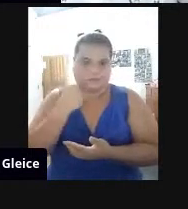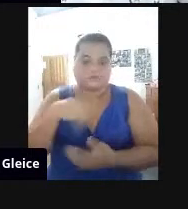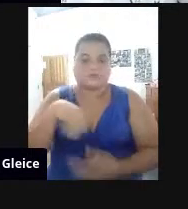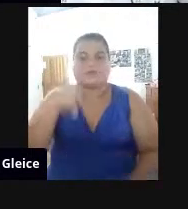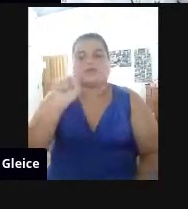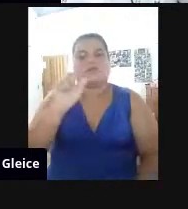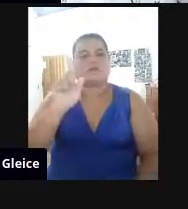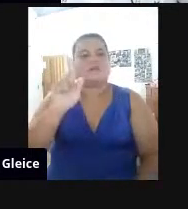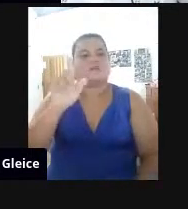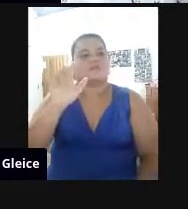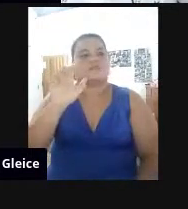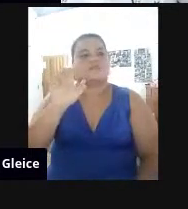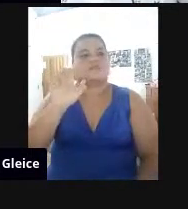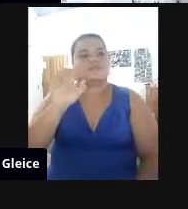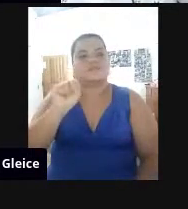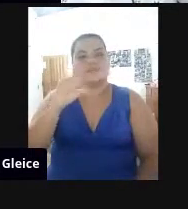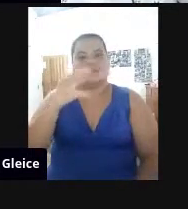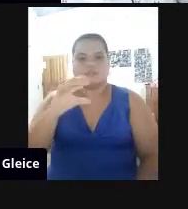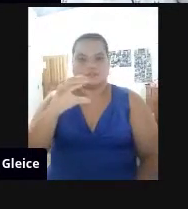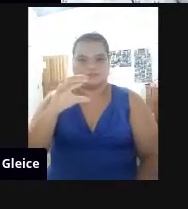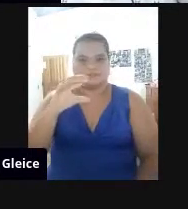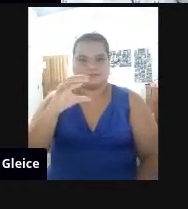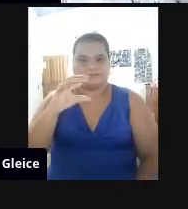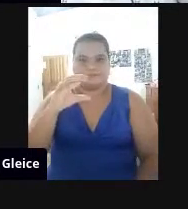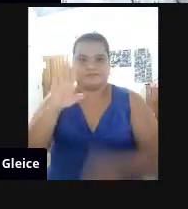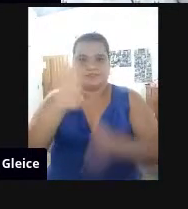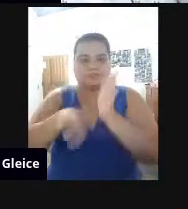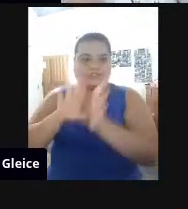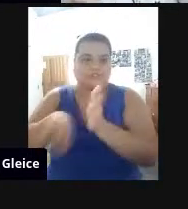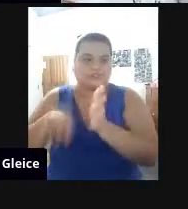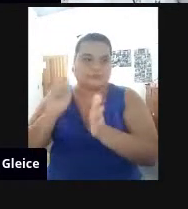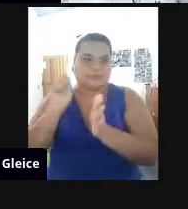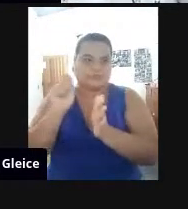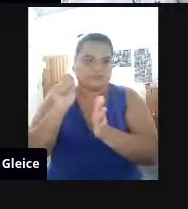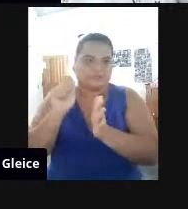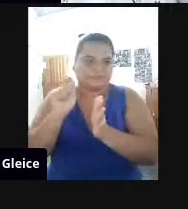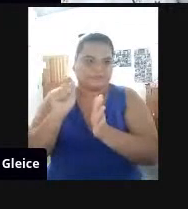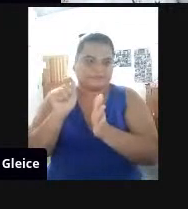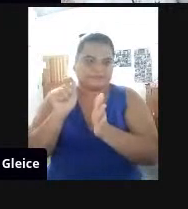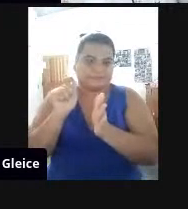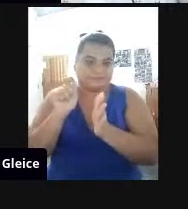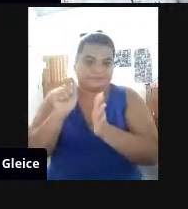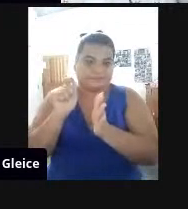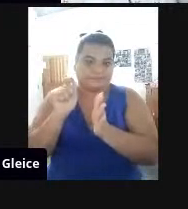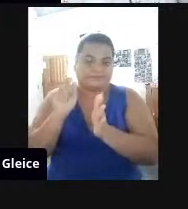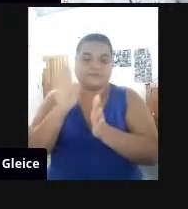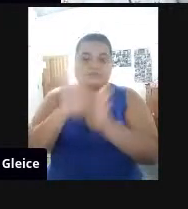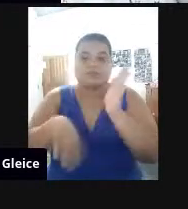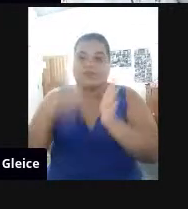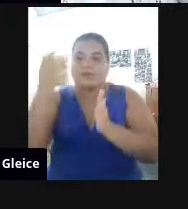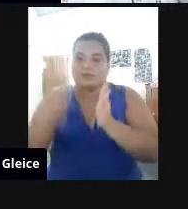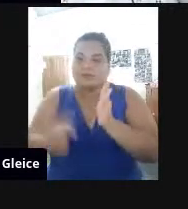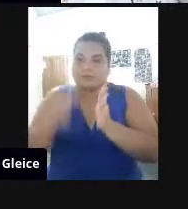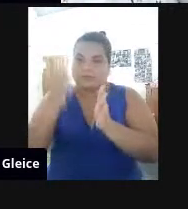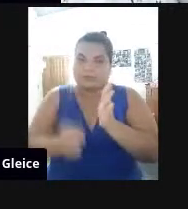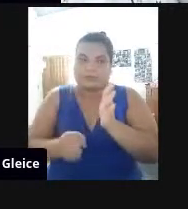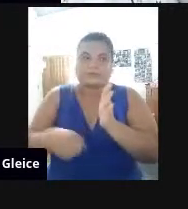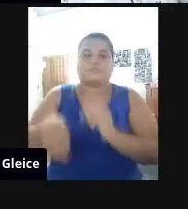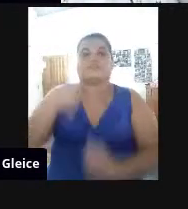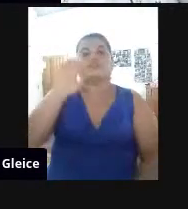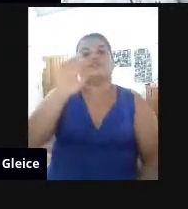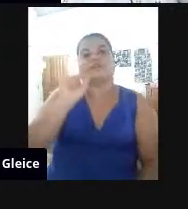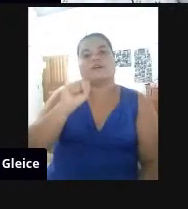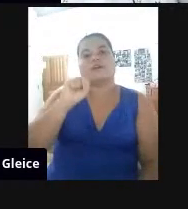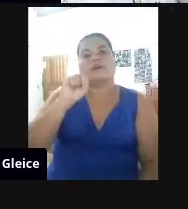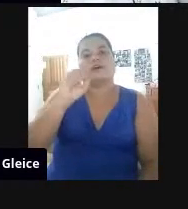e sem soja, é uma dieta que vai excluir justamente esses três tipos de substâncias que vão estar presentes em alimentos. Então, nós vamos excluir